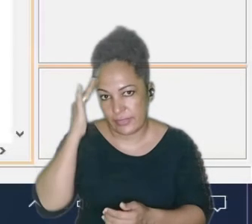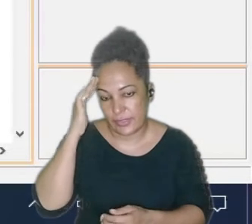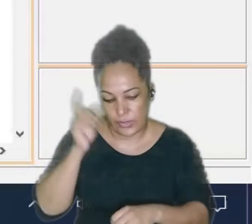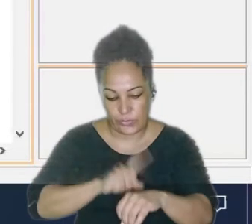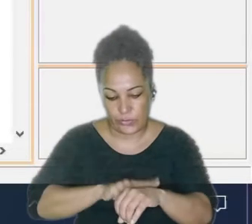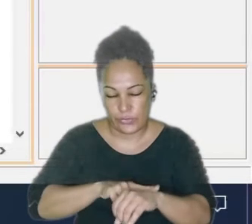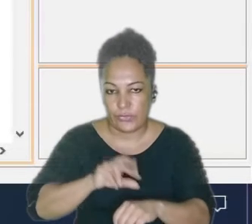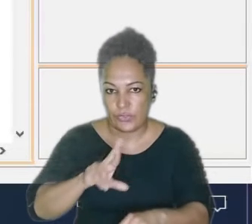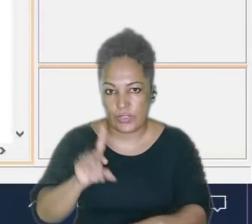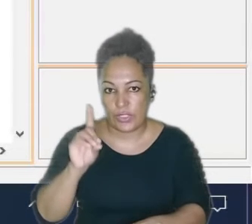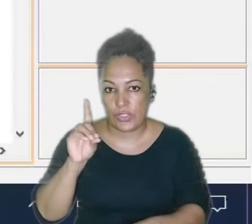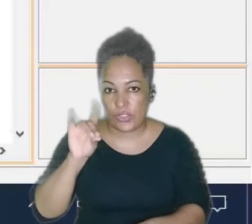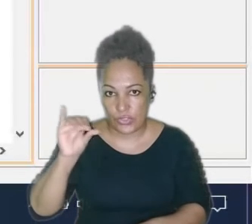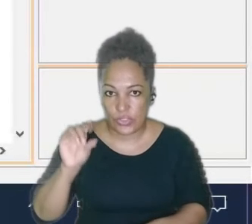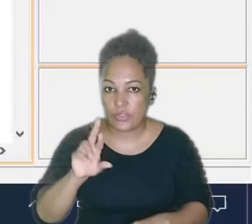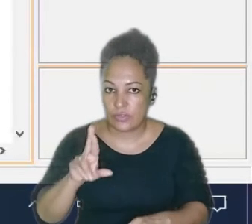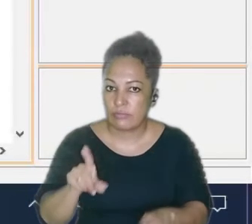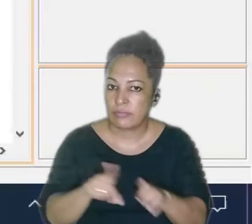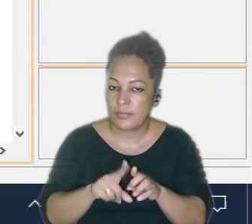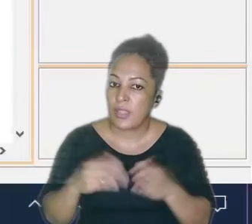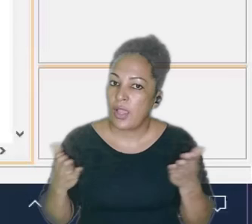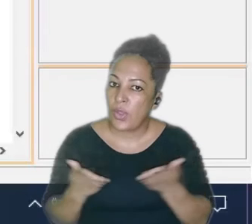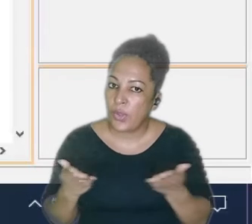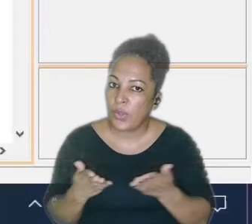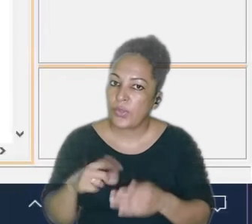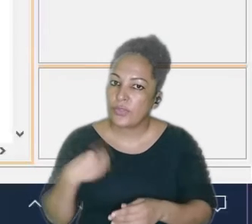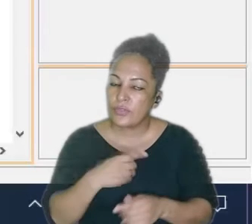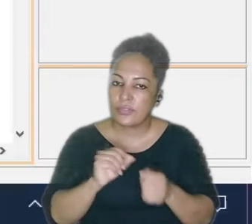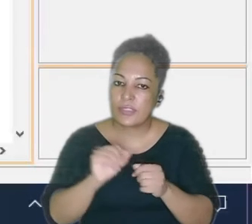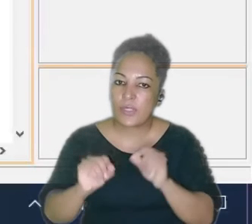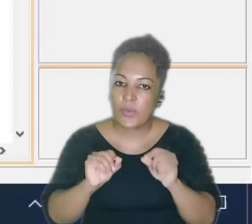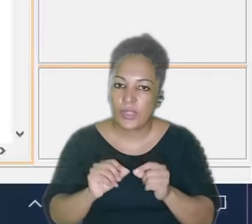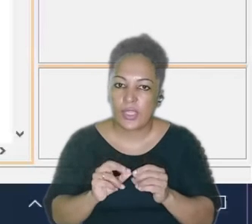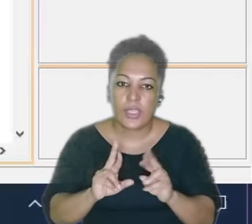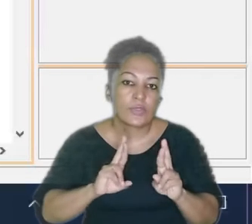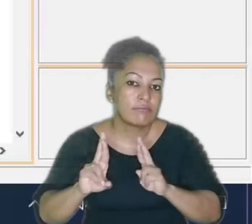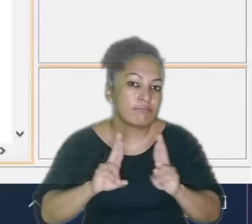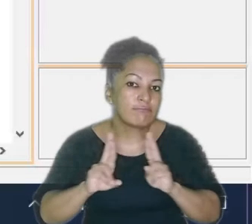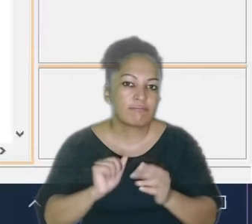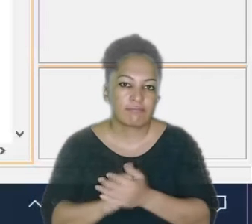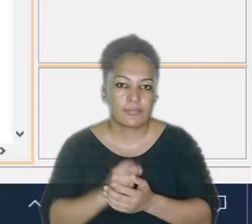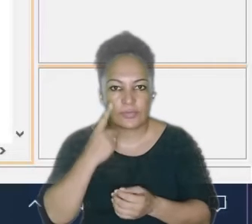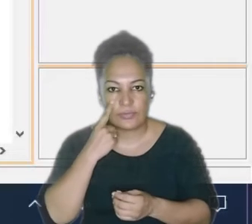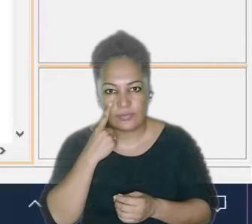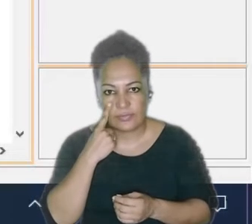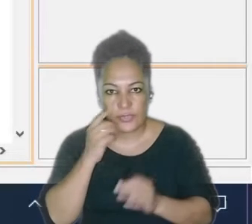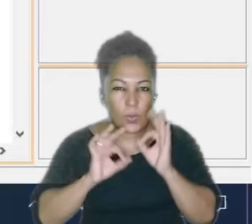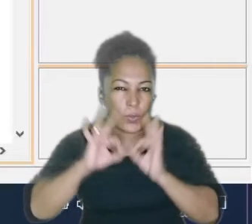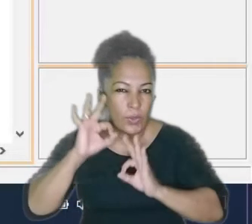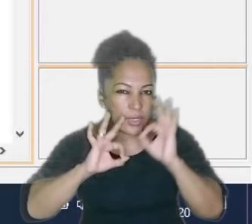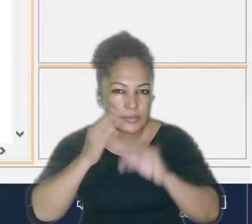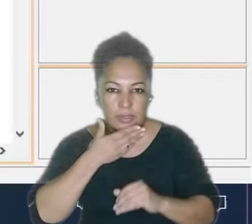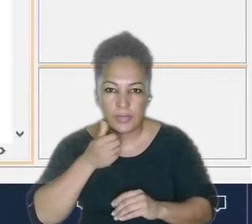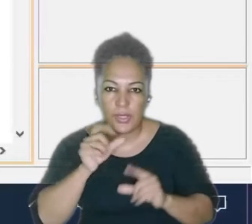Beleza, coloquei alguns atributos aqui nas minhas tabelas, tá bom? Tá? Agora, a gente vai fazer agora os relacionamentos. Então, vamos